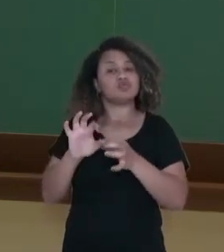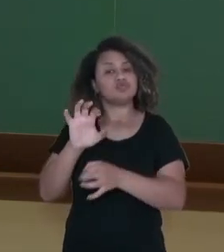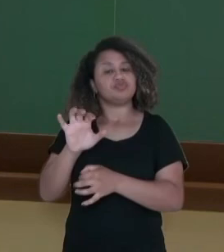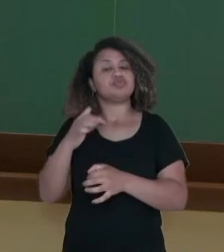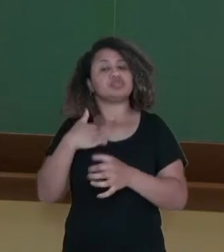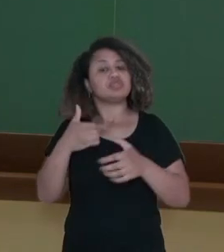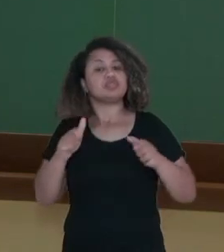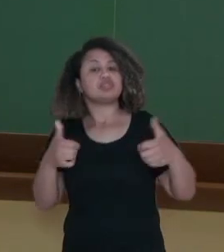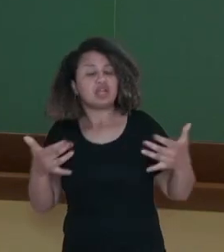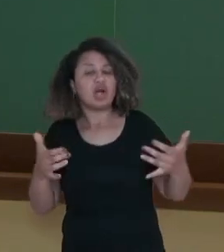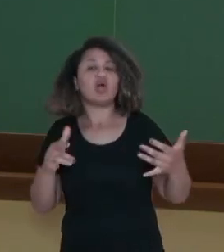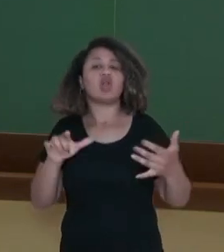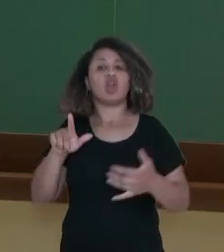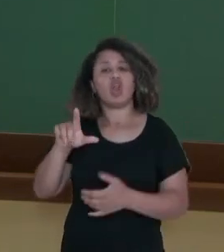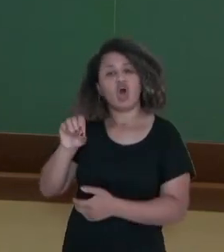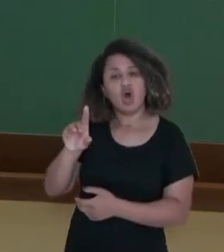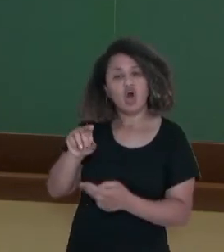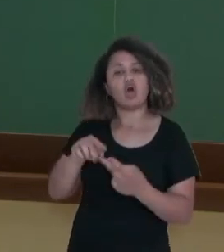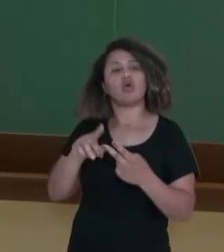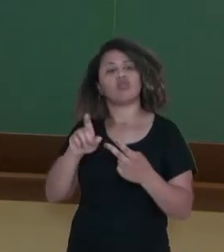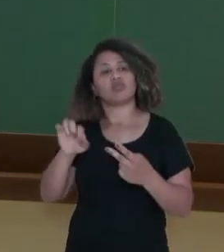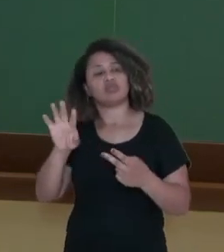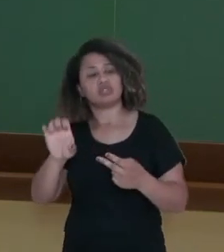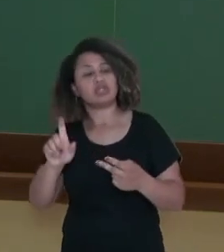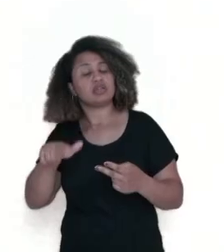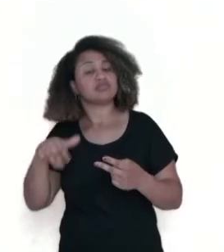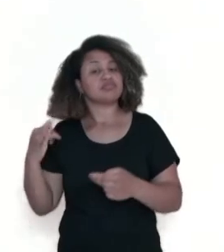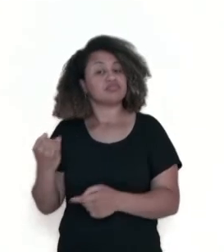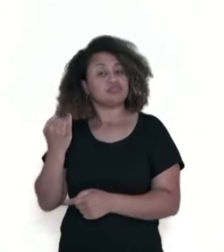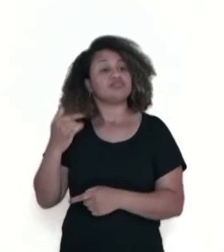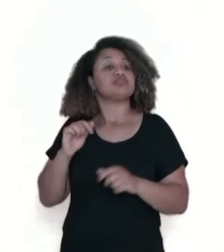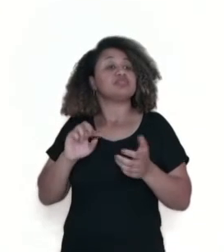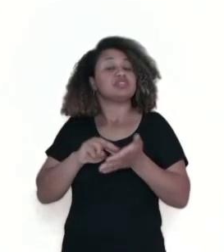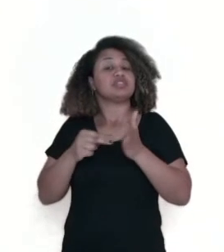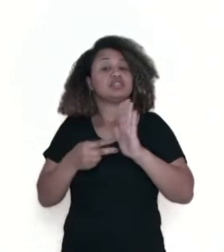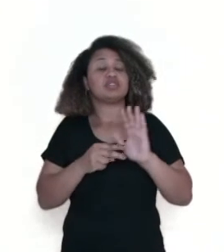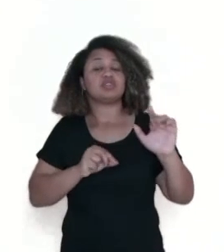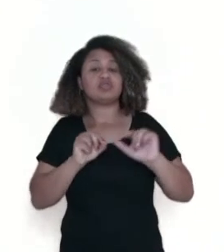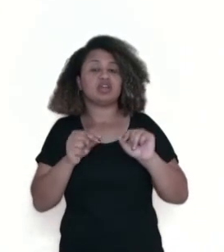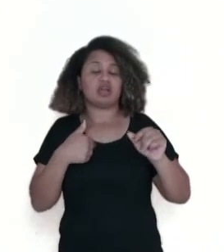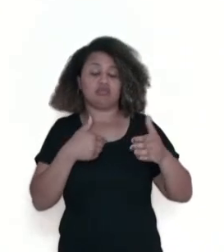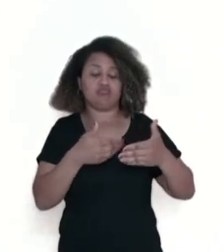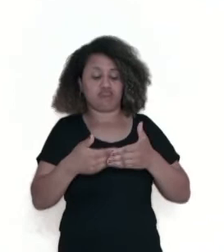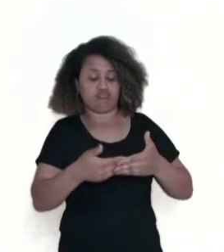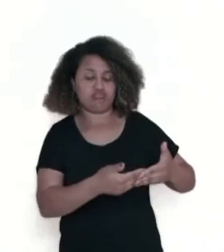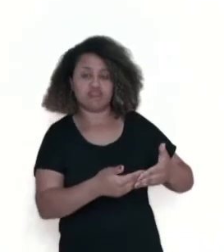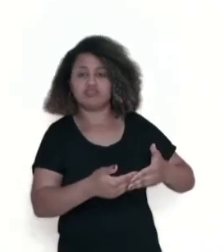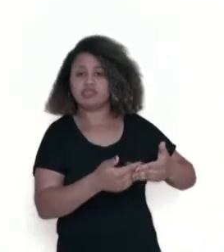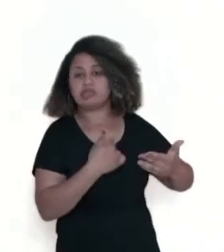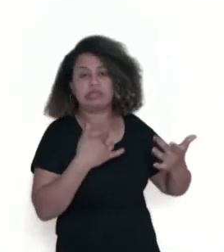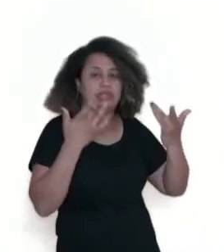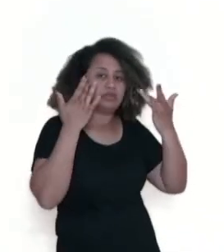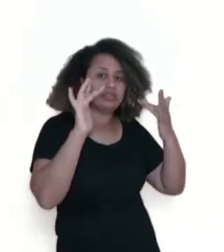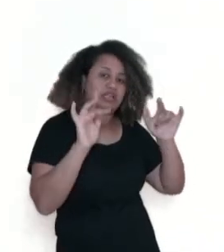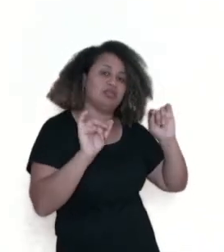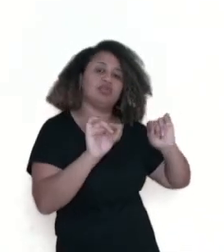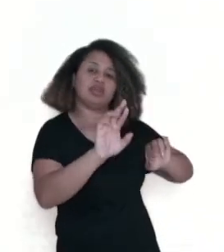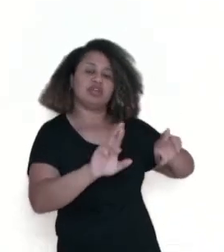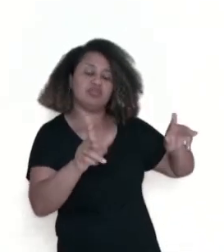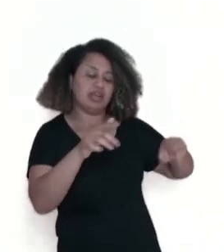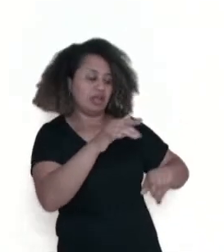Portanto, logo, são conjunções importantes. Isto é, como os bebês não distinguem o que vem na tela